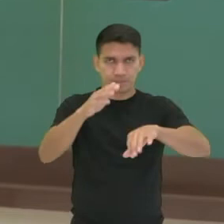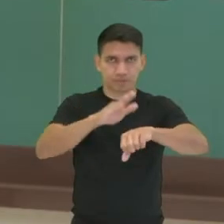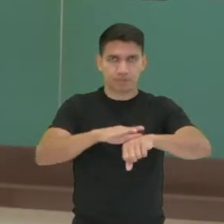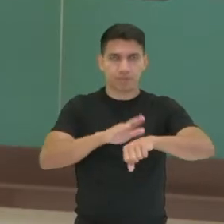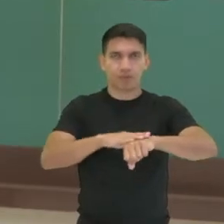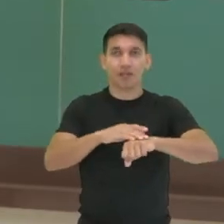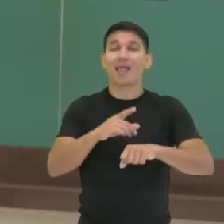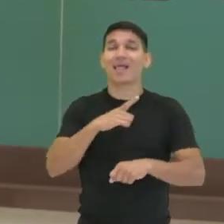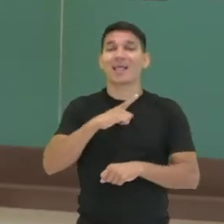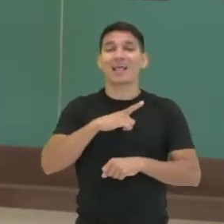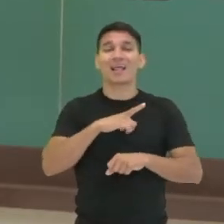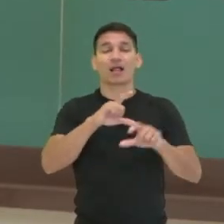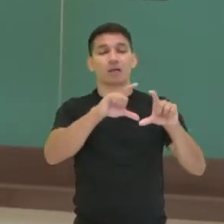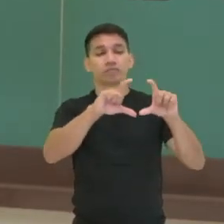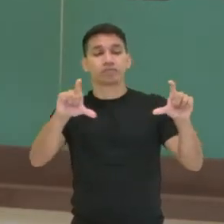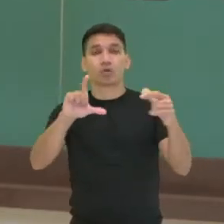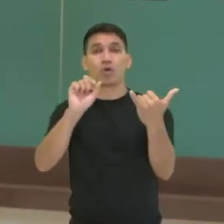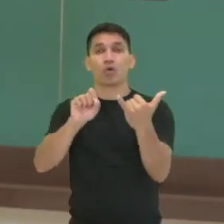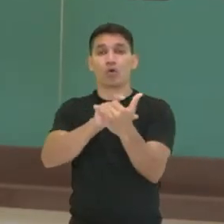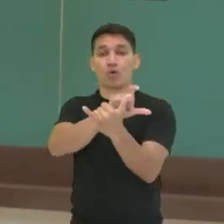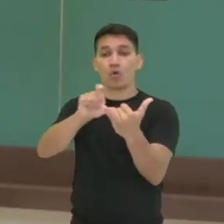eu estou falando lá de verbo,